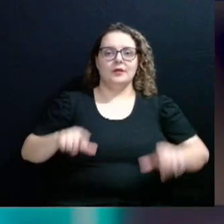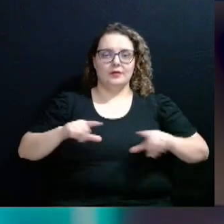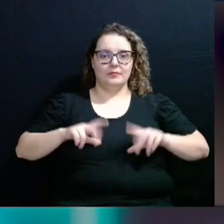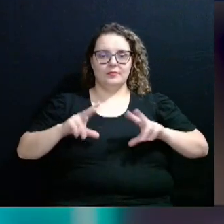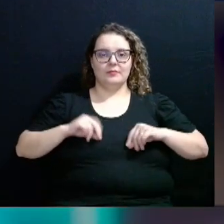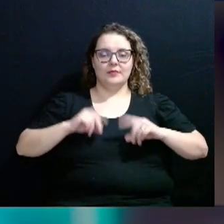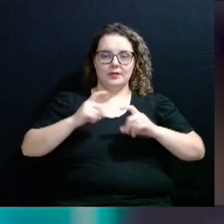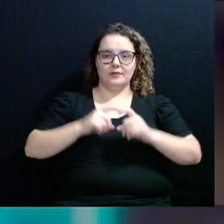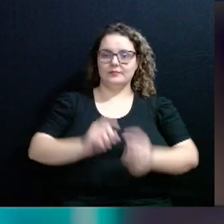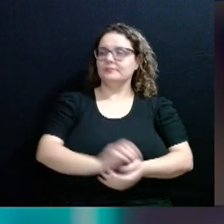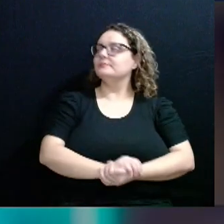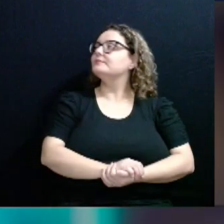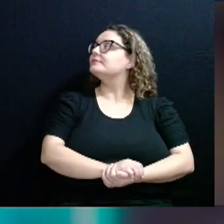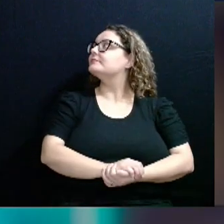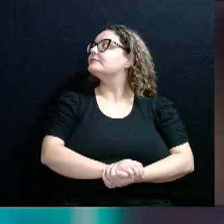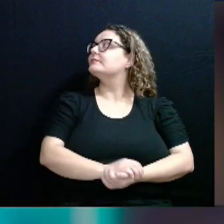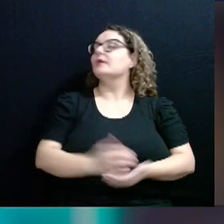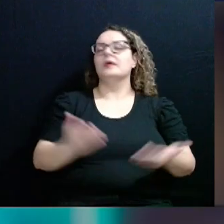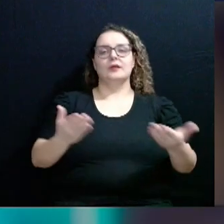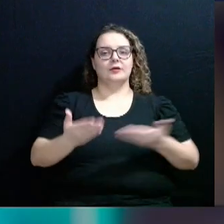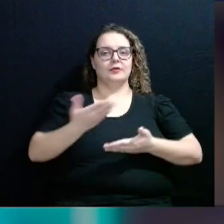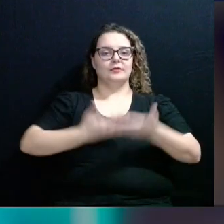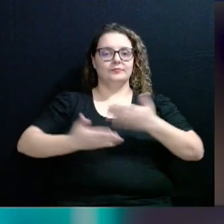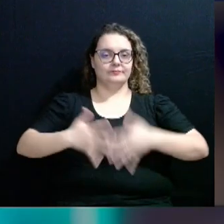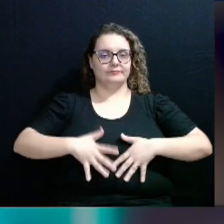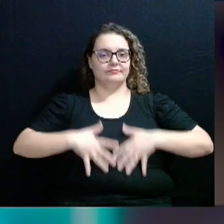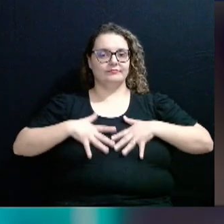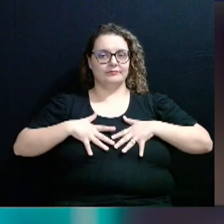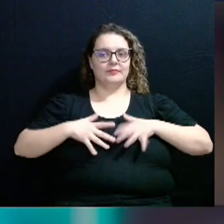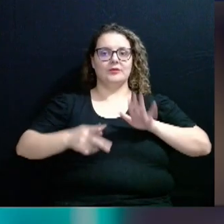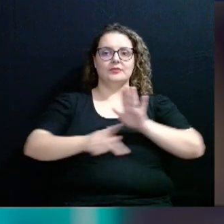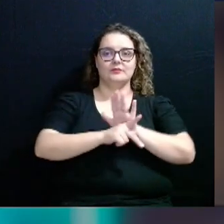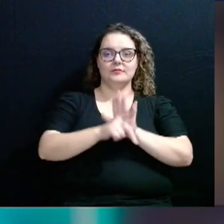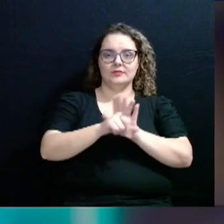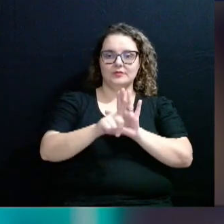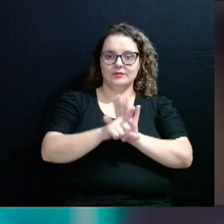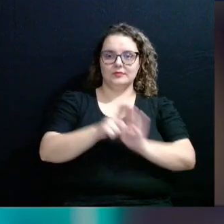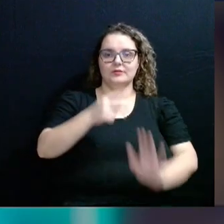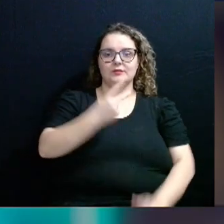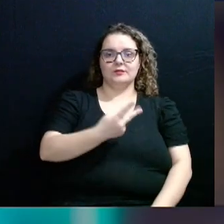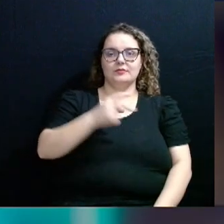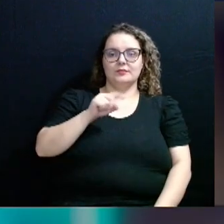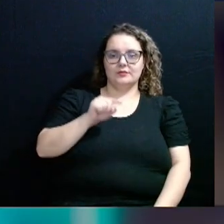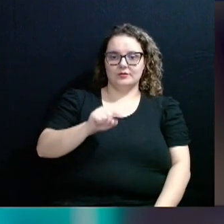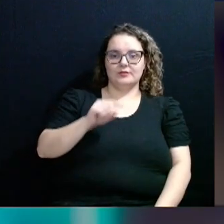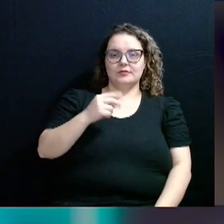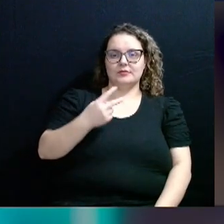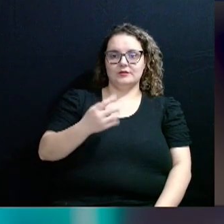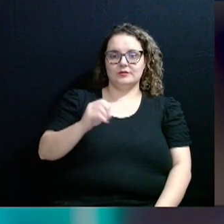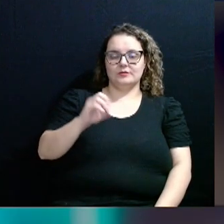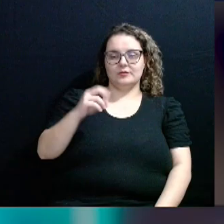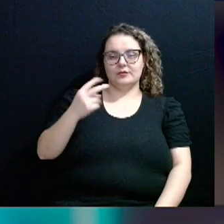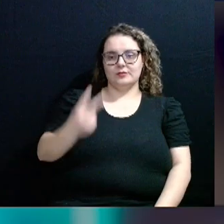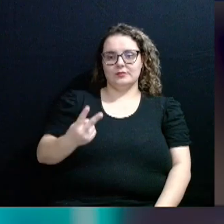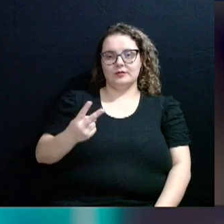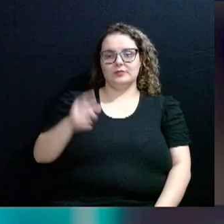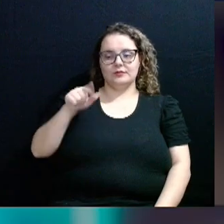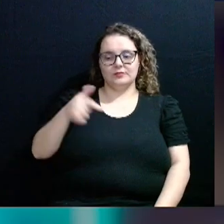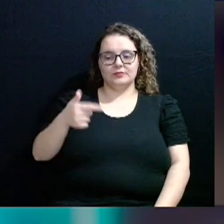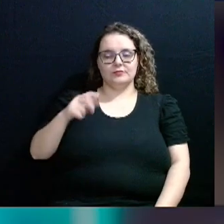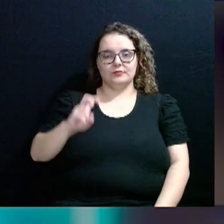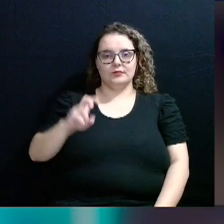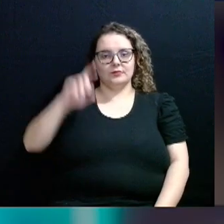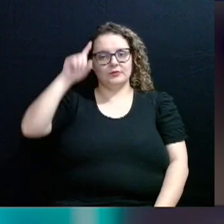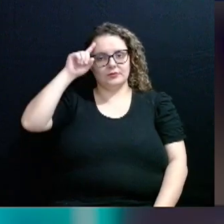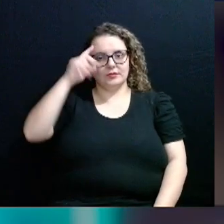hoje, compartilho com orgulho que o nosso projeto de lei número 2002-2025, que institui o dia 30 de outubro como